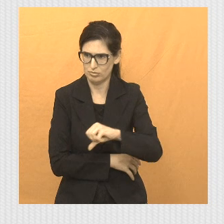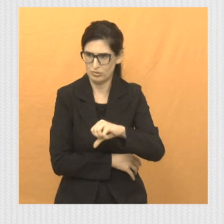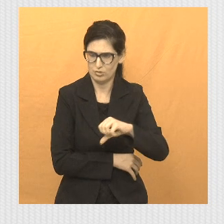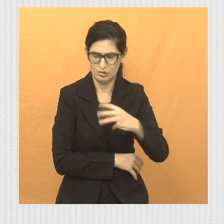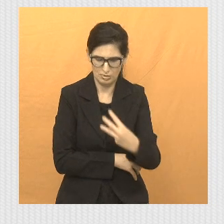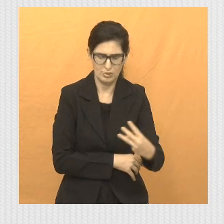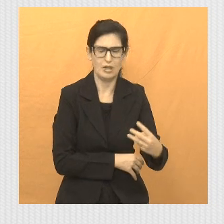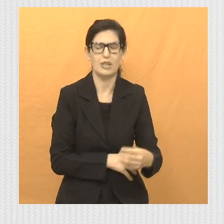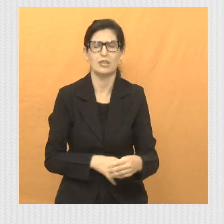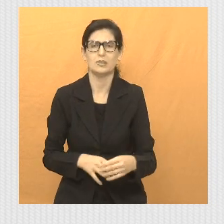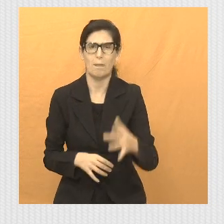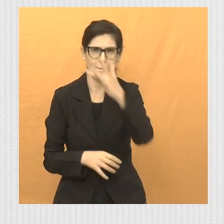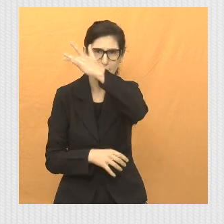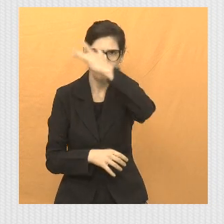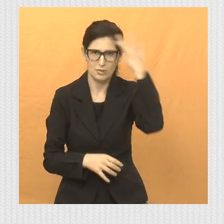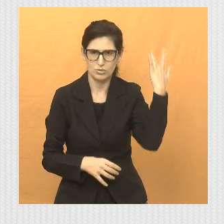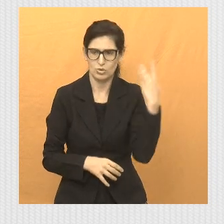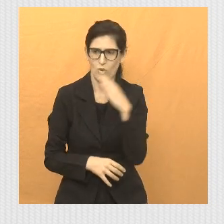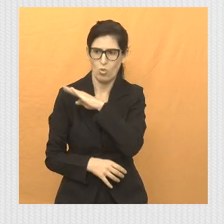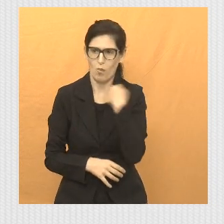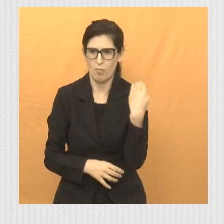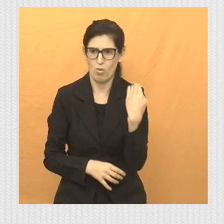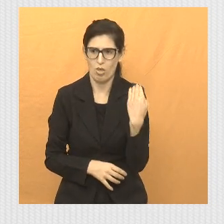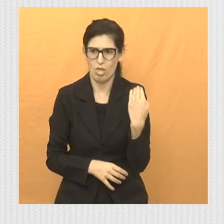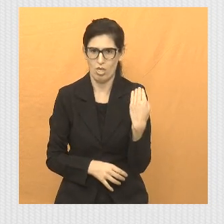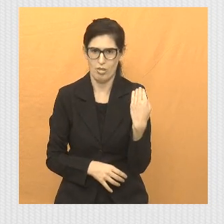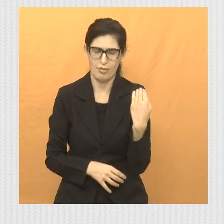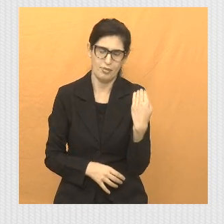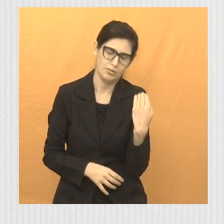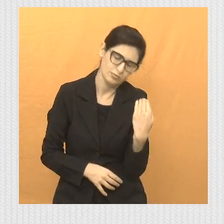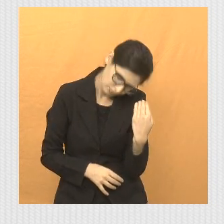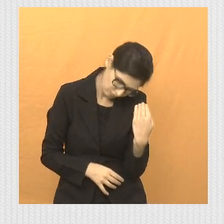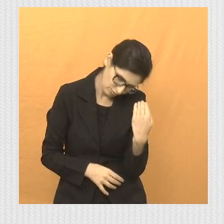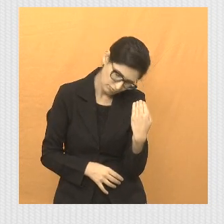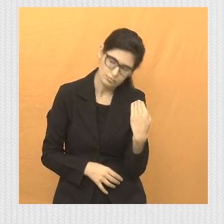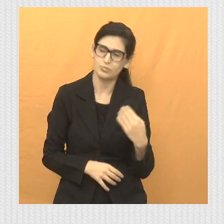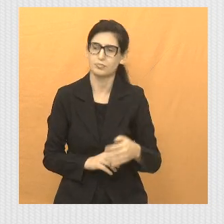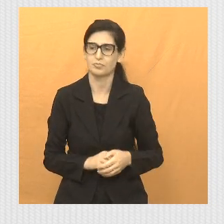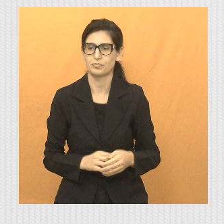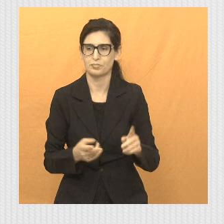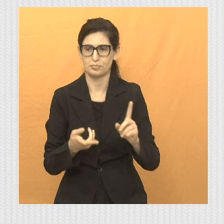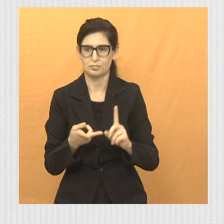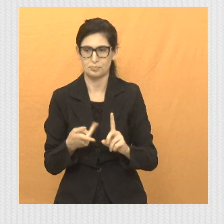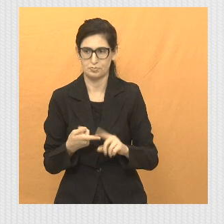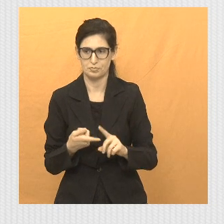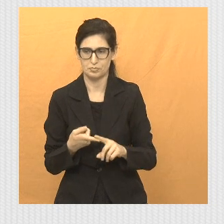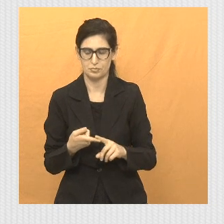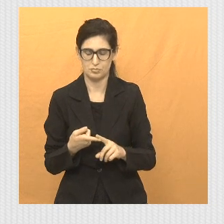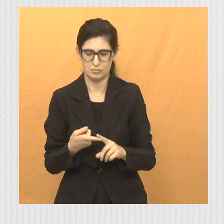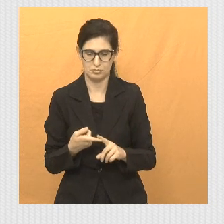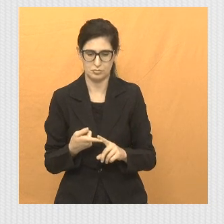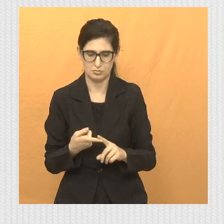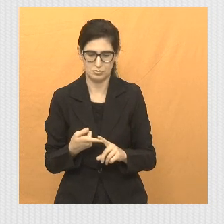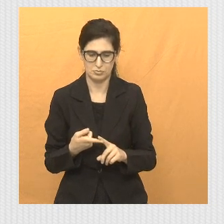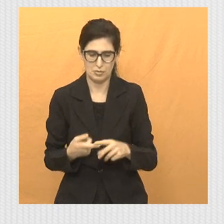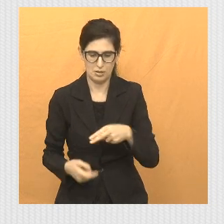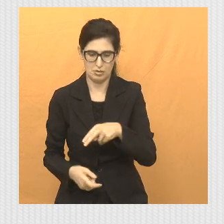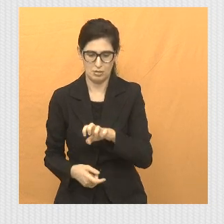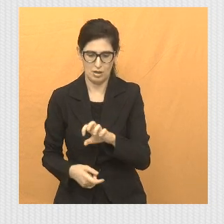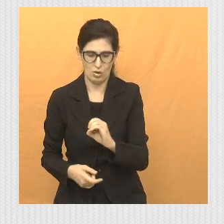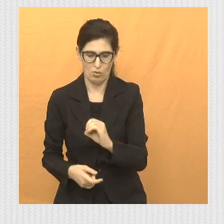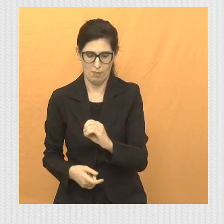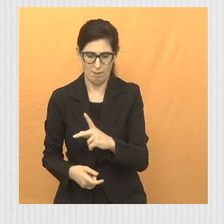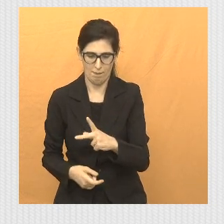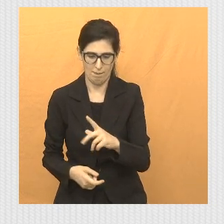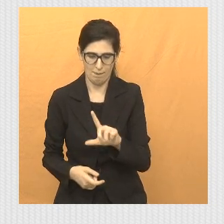município, uma redução no número de óbitos por neoplasias, que é bastante importante,